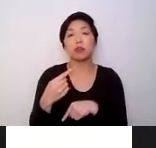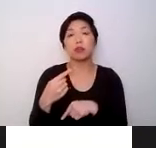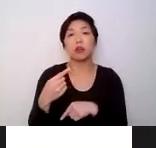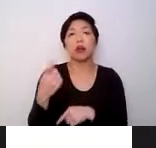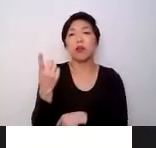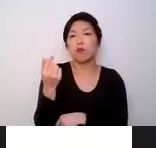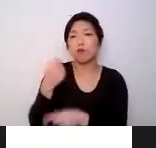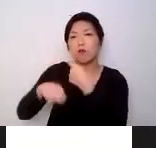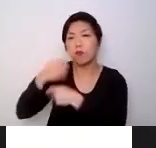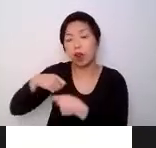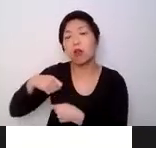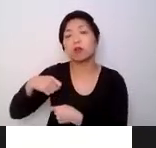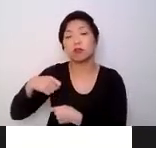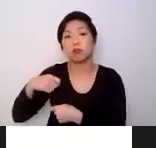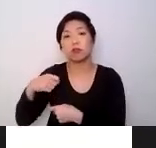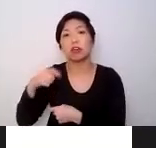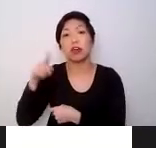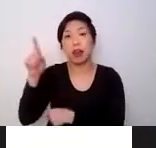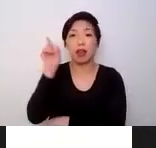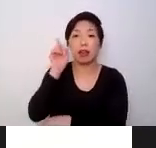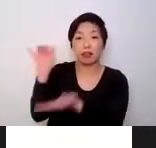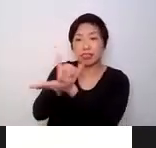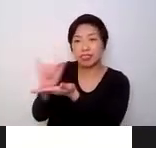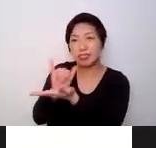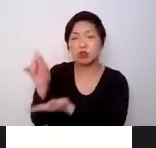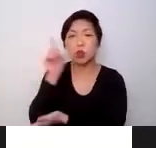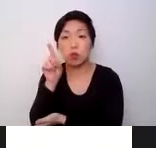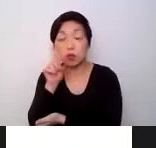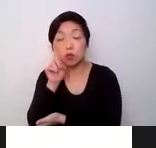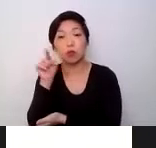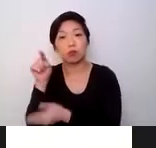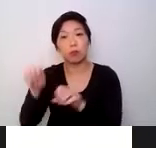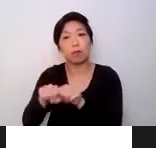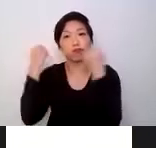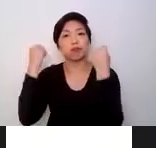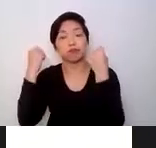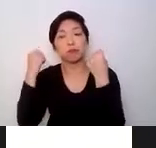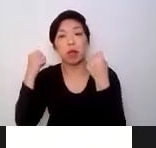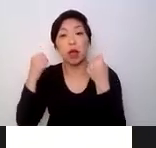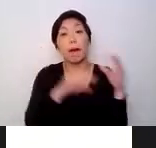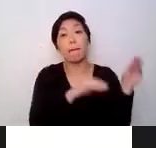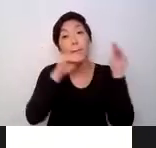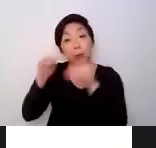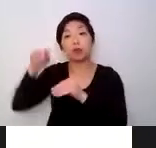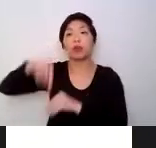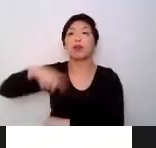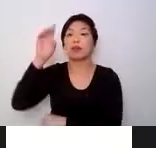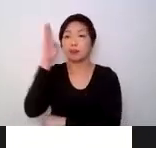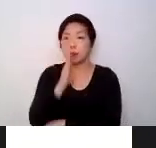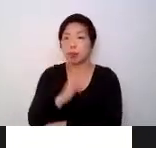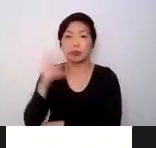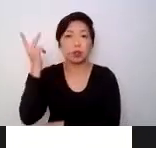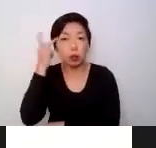perseguições políticas, etc., estavam saindo da Europa e eles vão se situar aqui em São Paulo procurando um novo mercado,